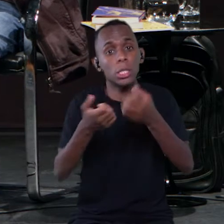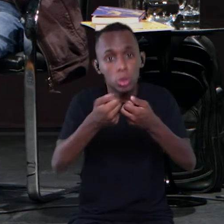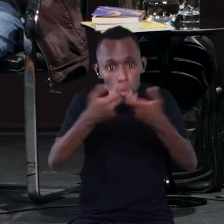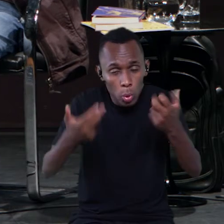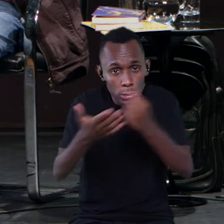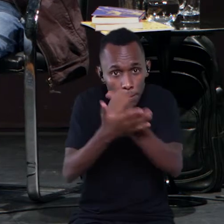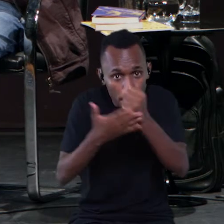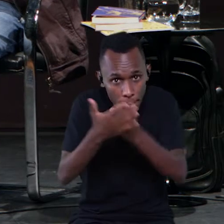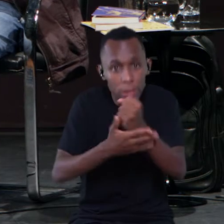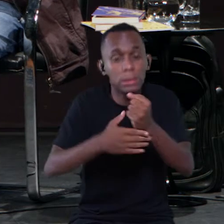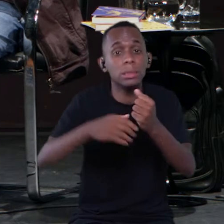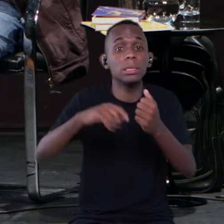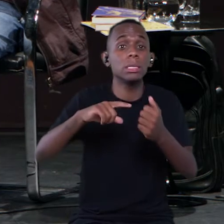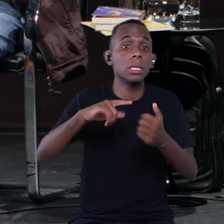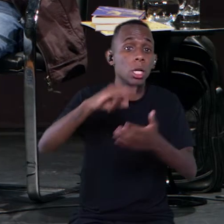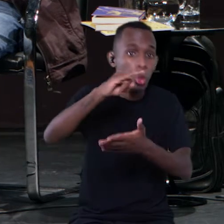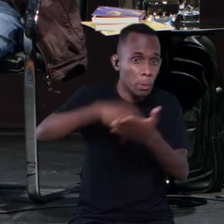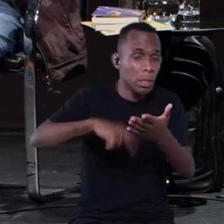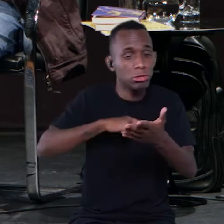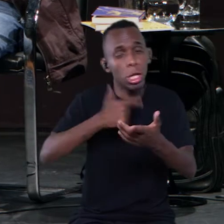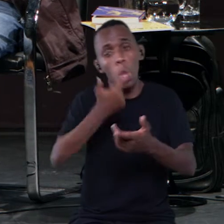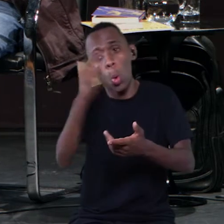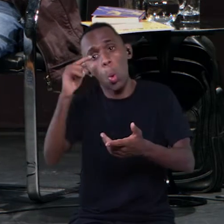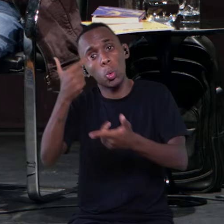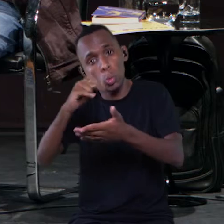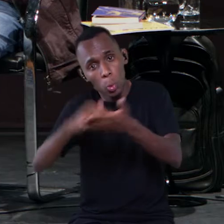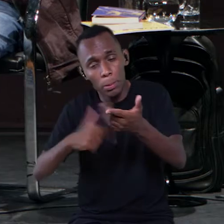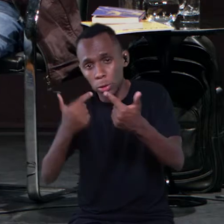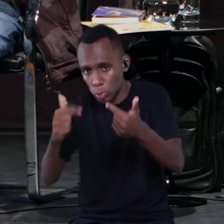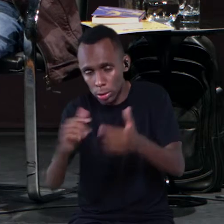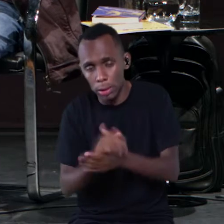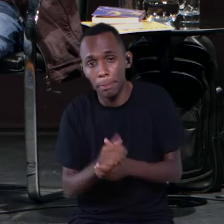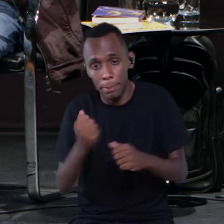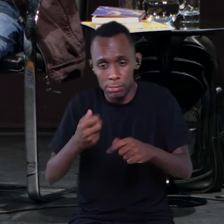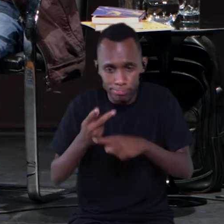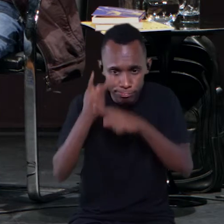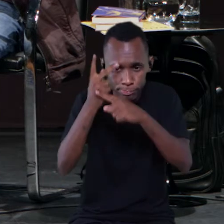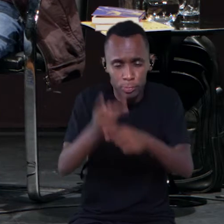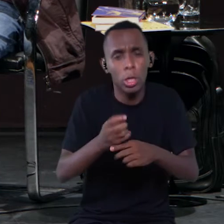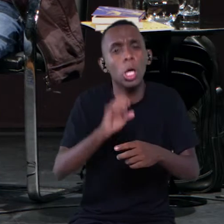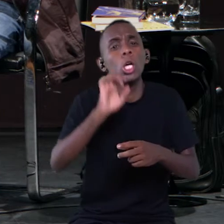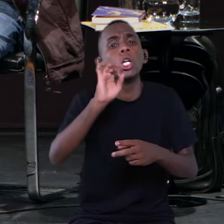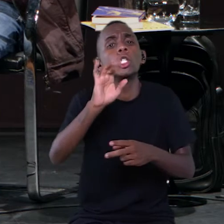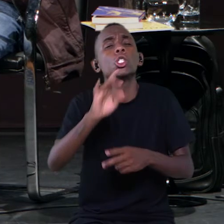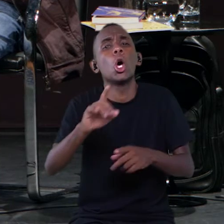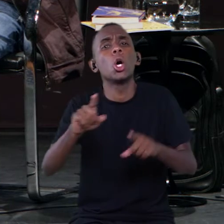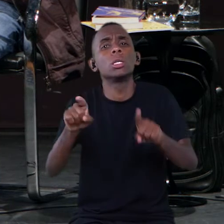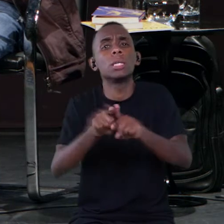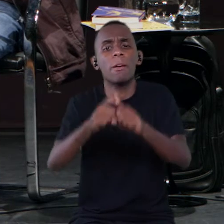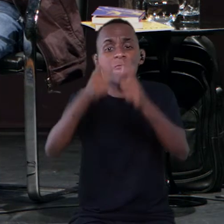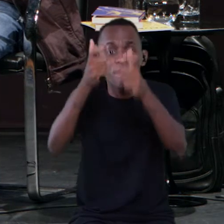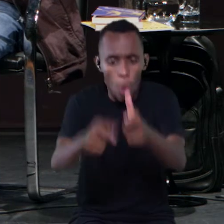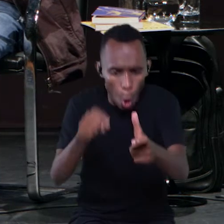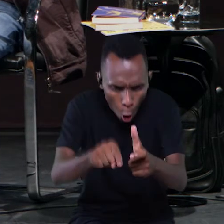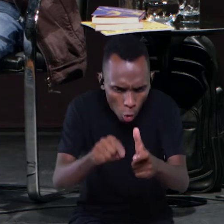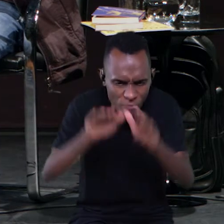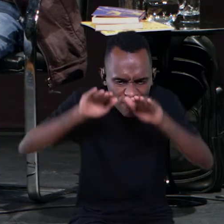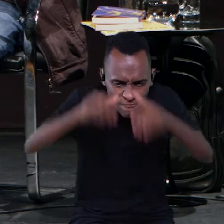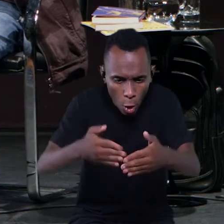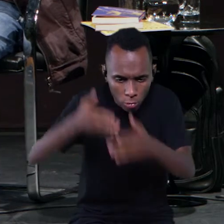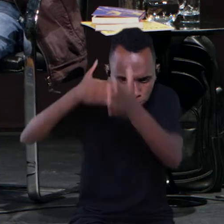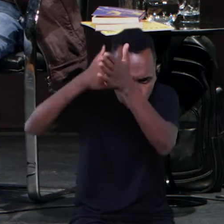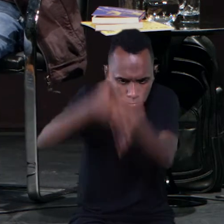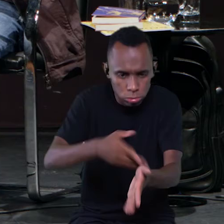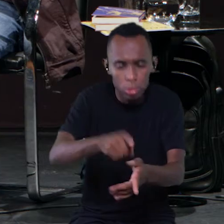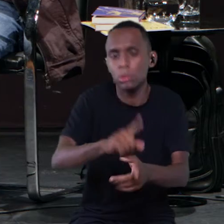materiais e imateriais. Você não pode trabalhar a historiografia mais só com eventos centralizados numa região. É cada vez mais